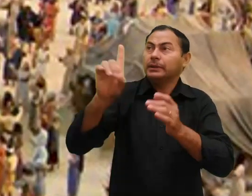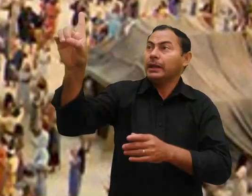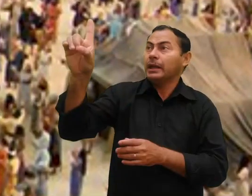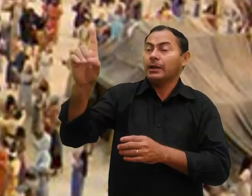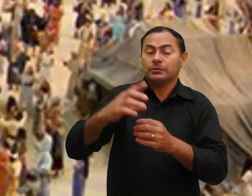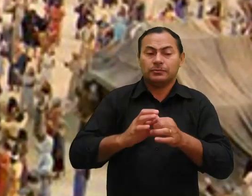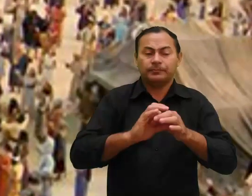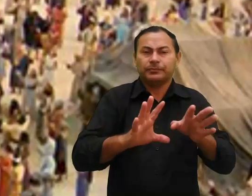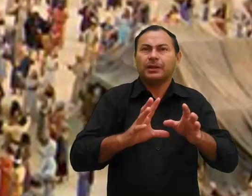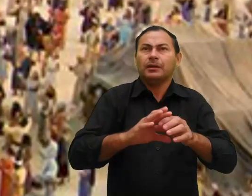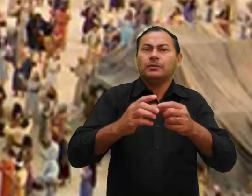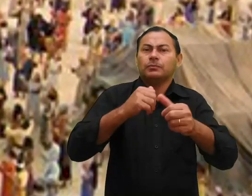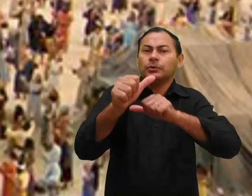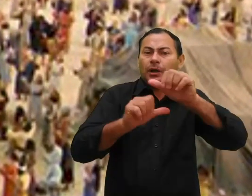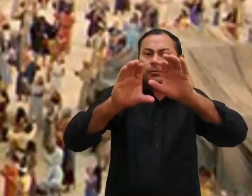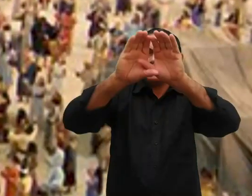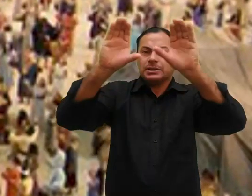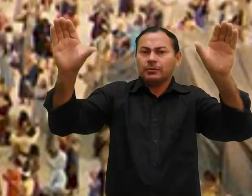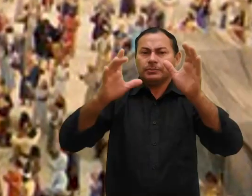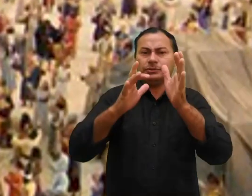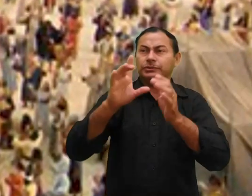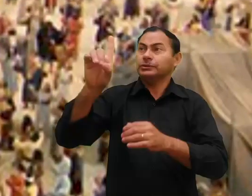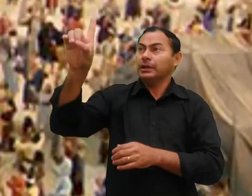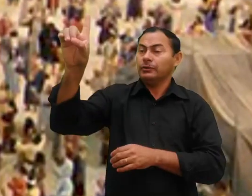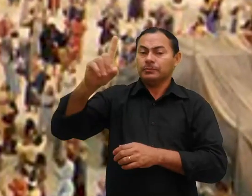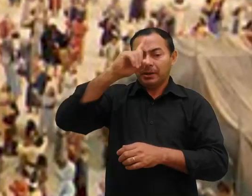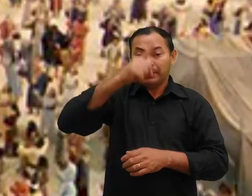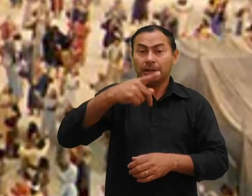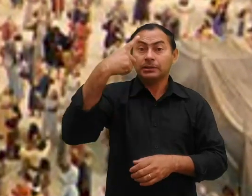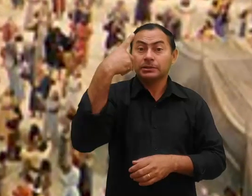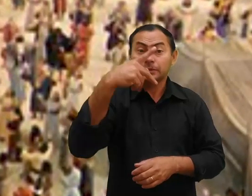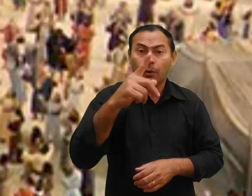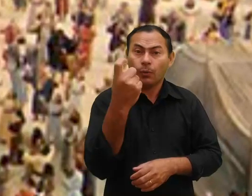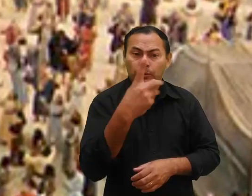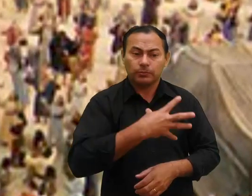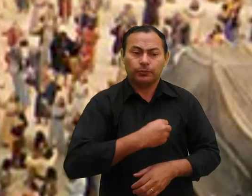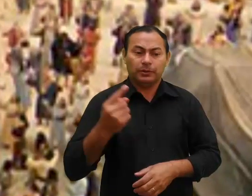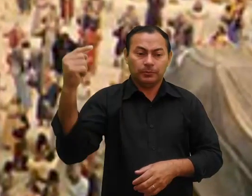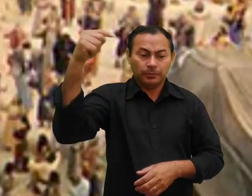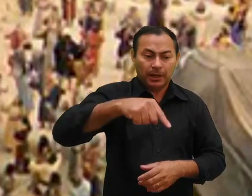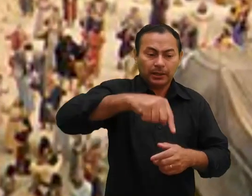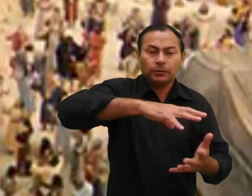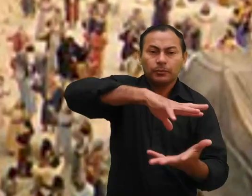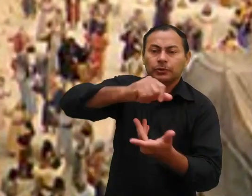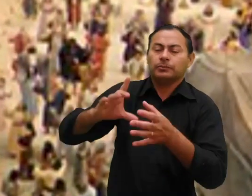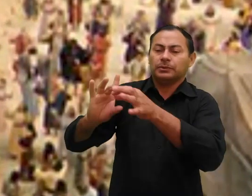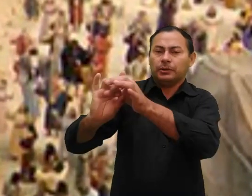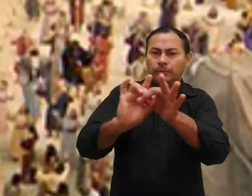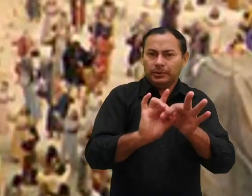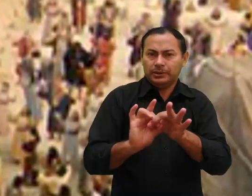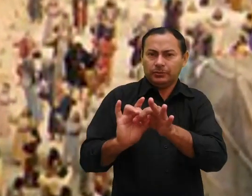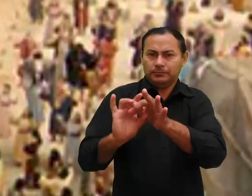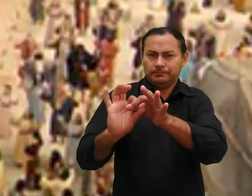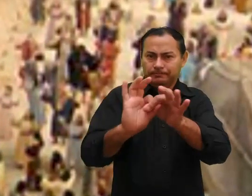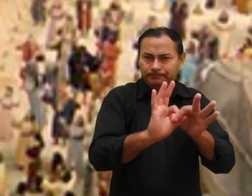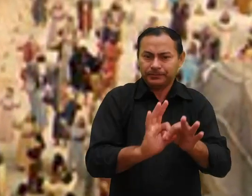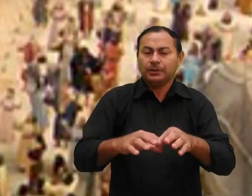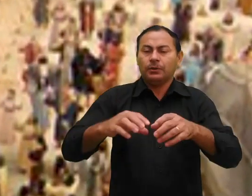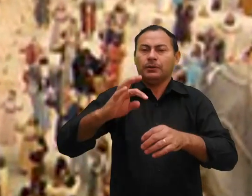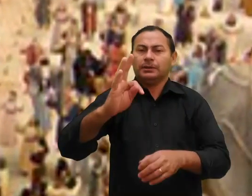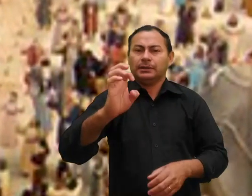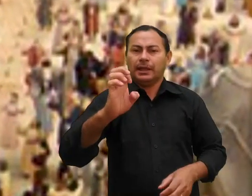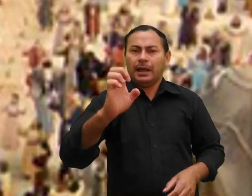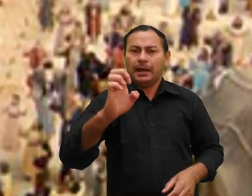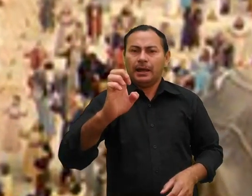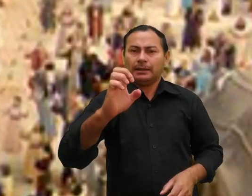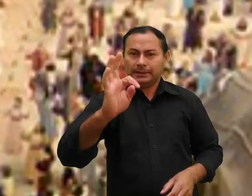de desfalcar o céu. Deus precisou enviar seu único filho ao mundo para que pudéssemos ter comunhão com ele. No